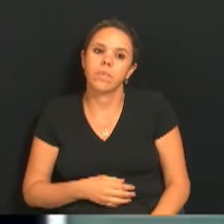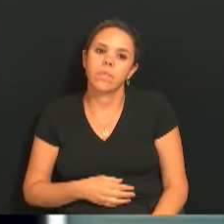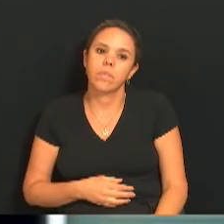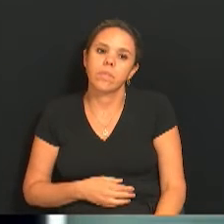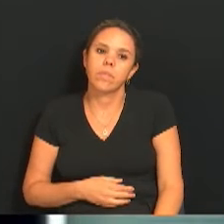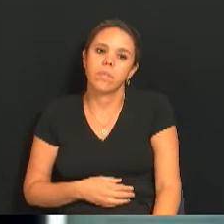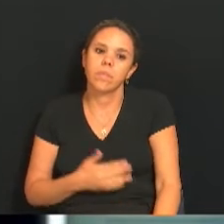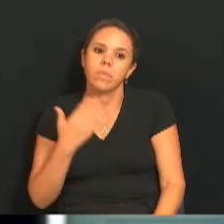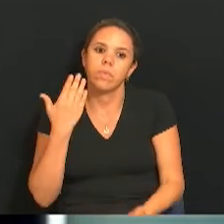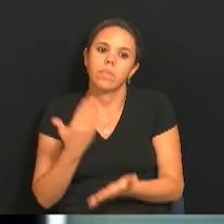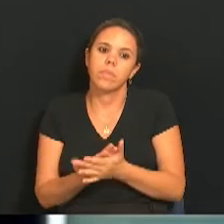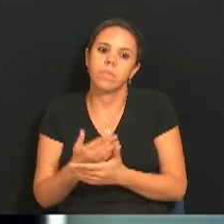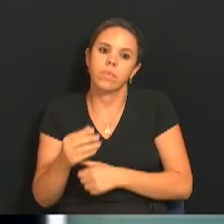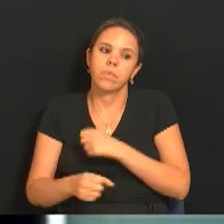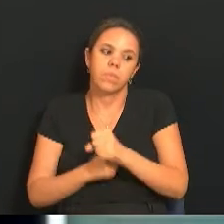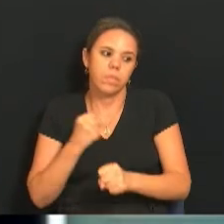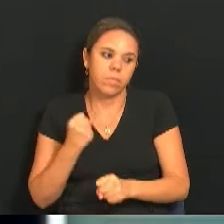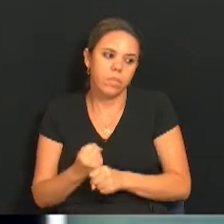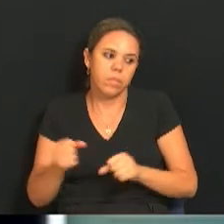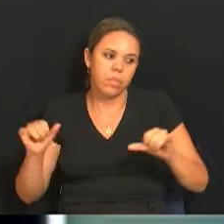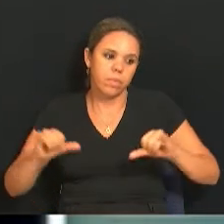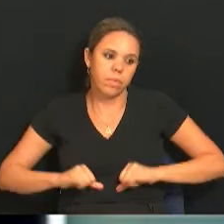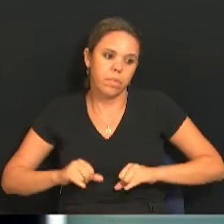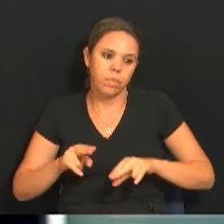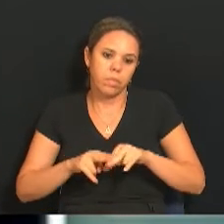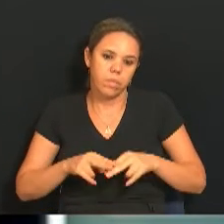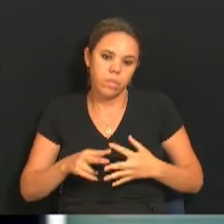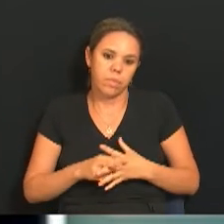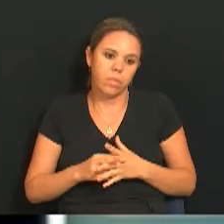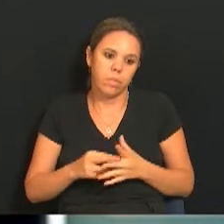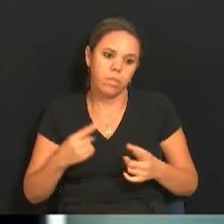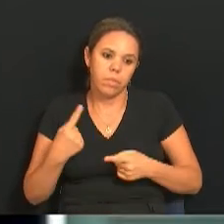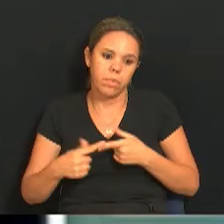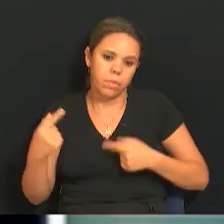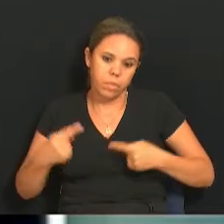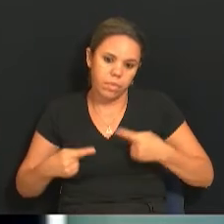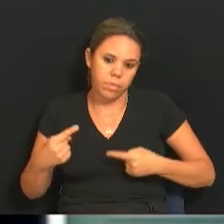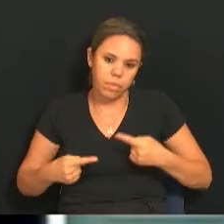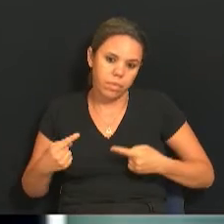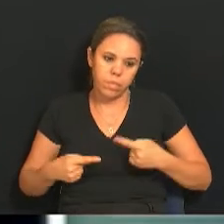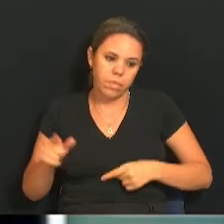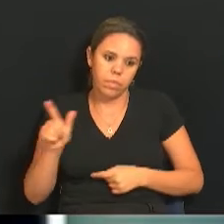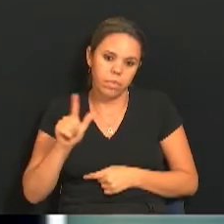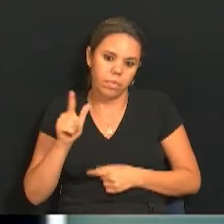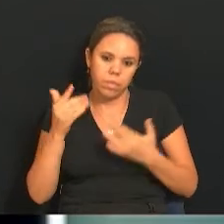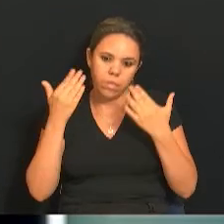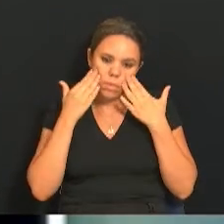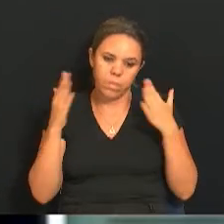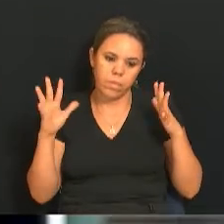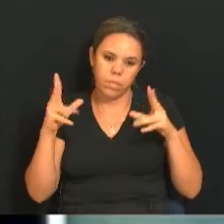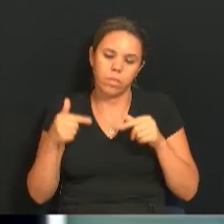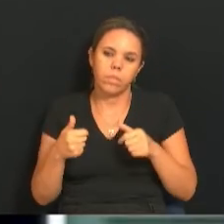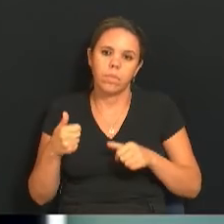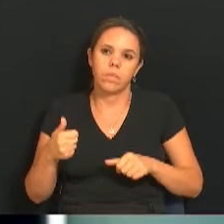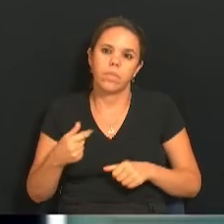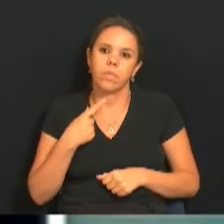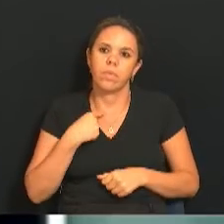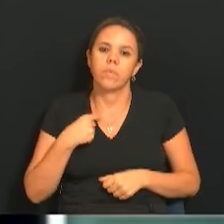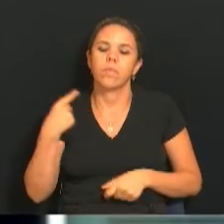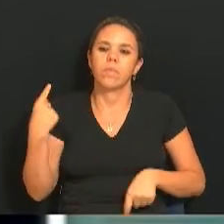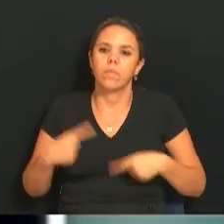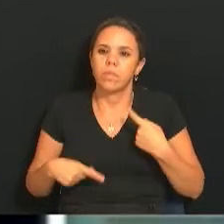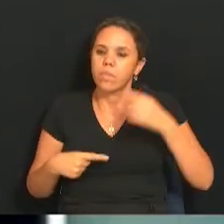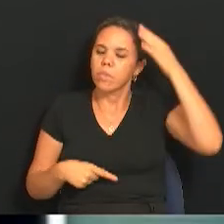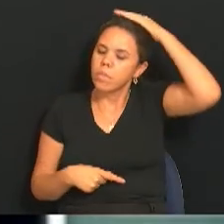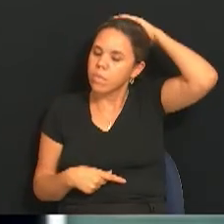acredito que esse ano a gente vai sofrer muito por conta dessas questões políticas, né? E evidentemente que tudo passa por vontade política. A